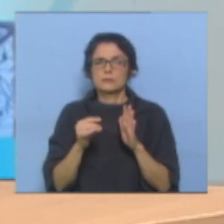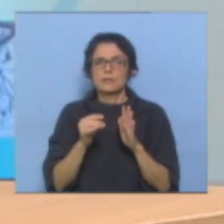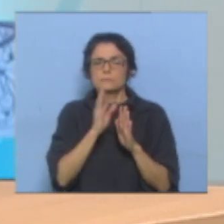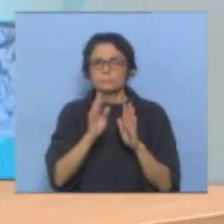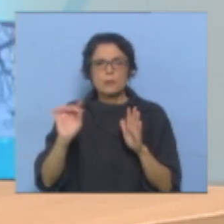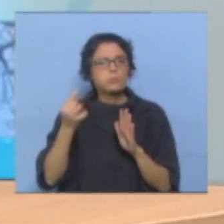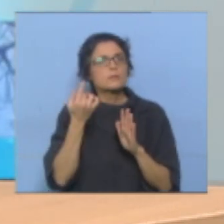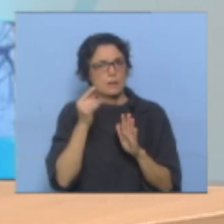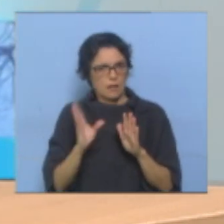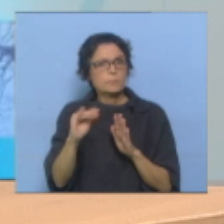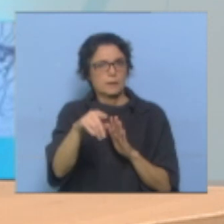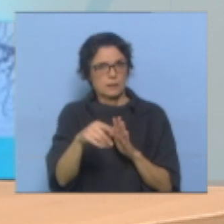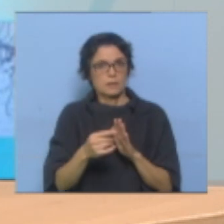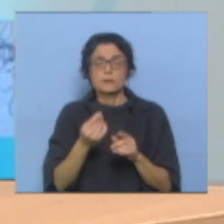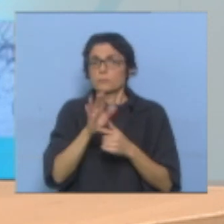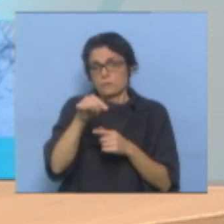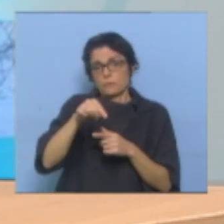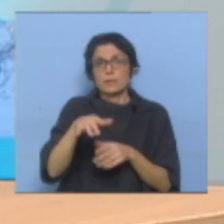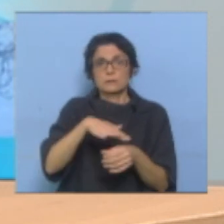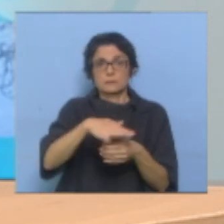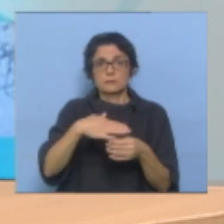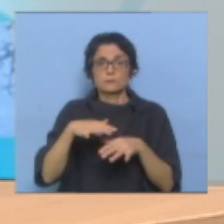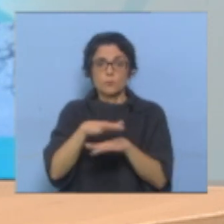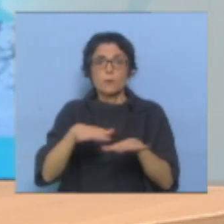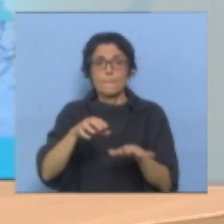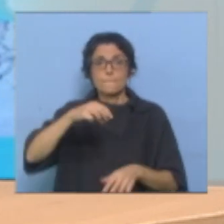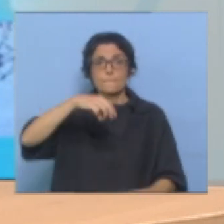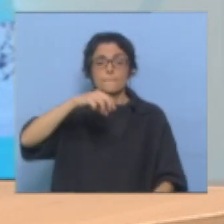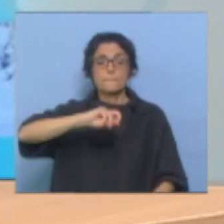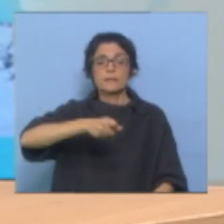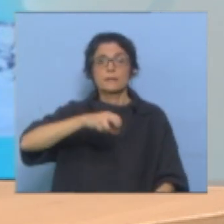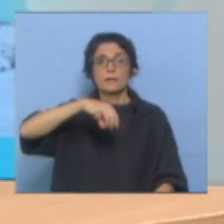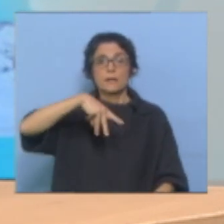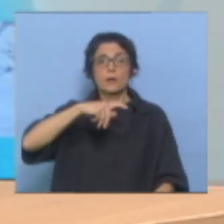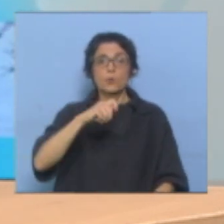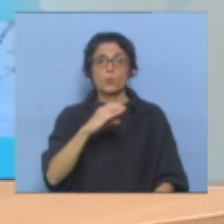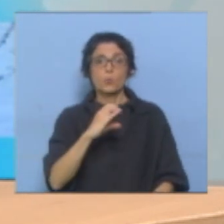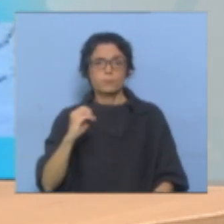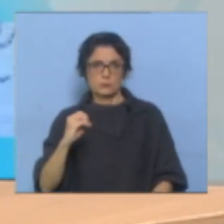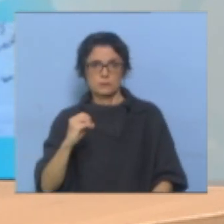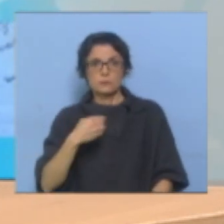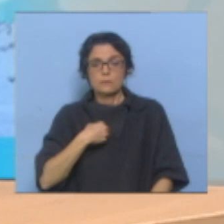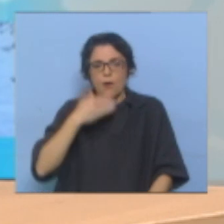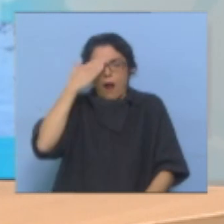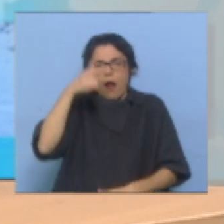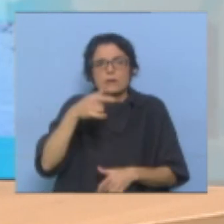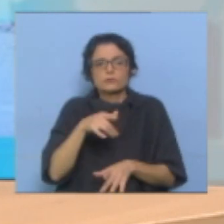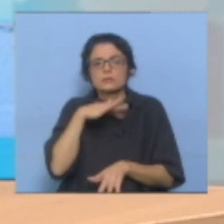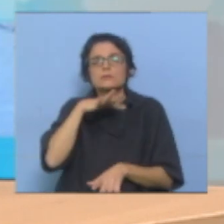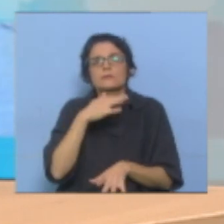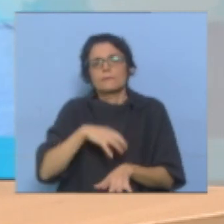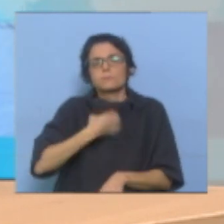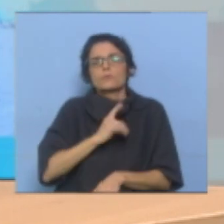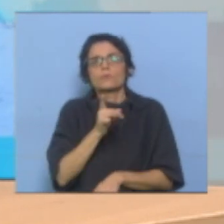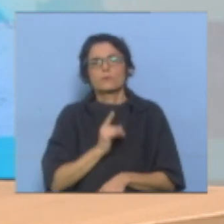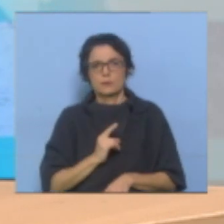do MECO, de que começámos a falar, porque eu acho que o que estas famílias também sentem foi que